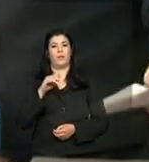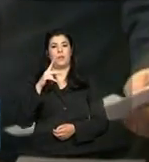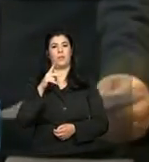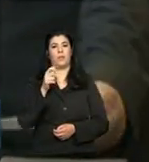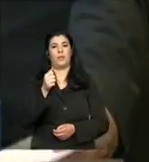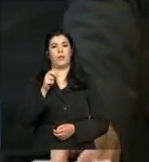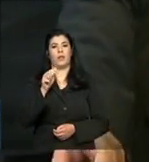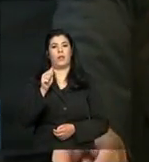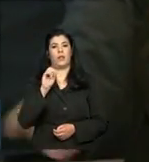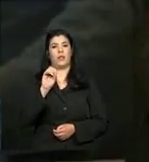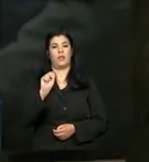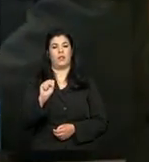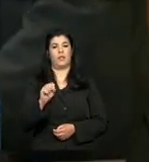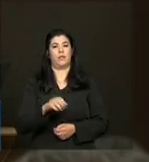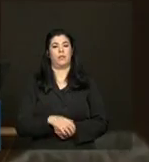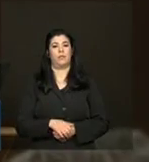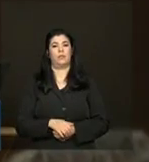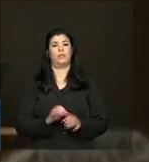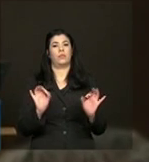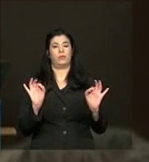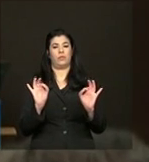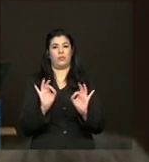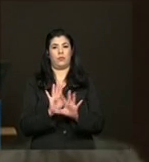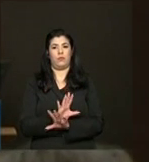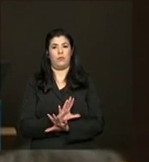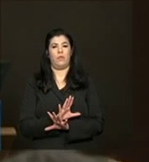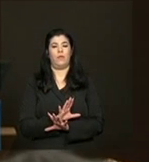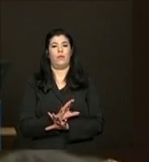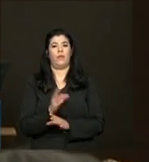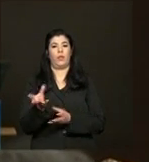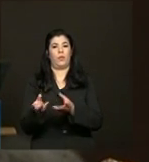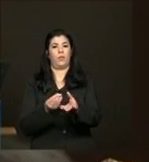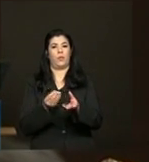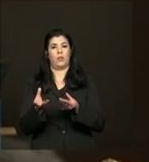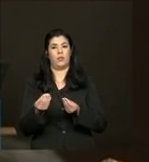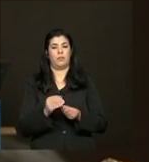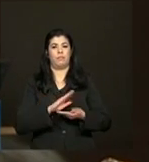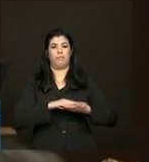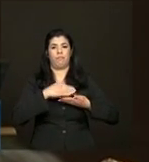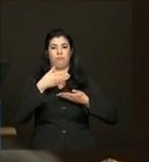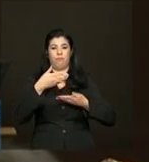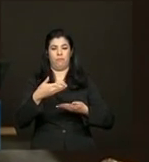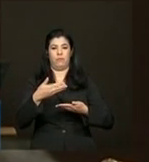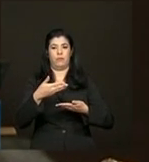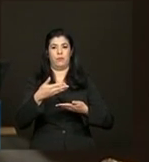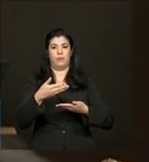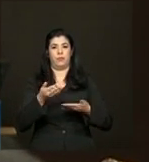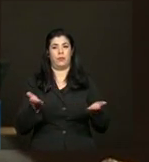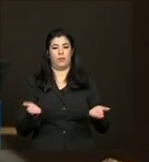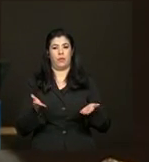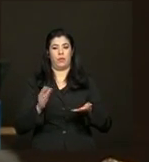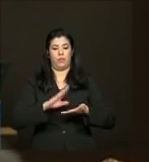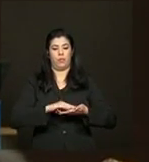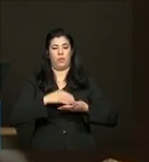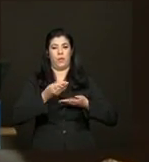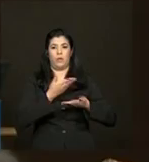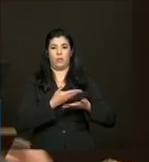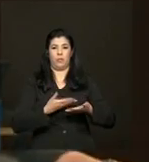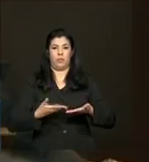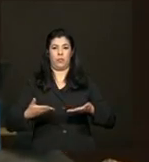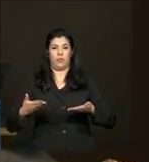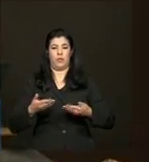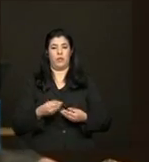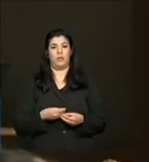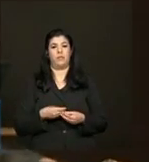Lerosa. Está encerrada a fase de recebimento dos envelopes. Passarei a abrir os envelopes na sequência